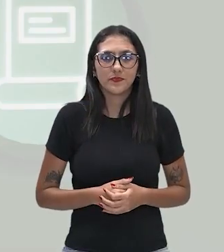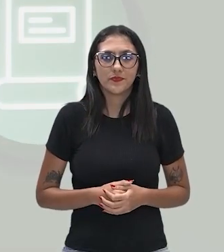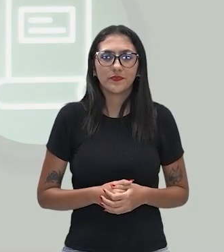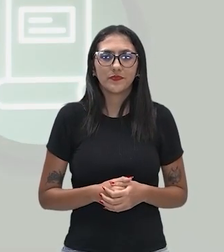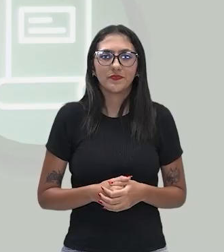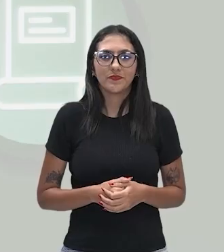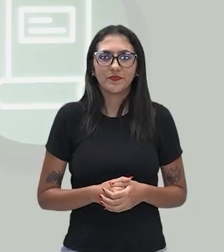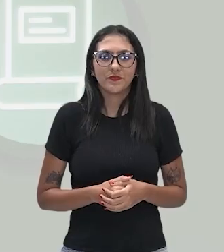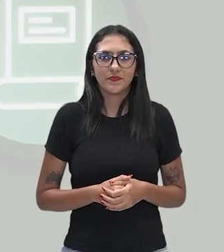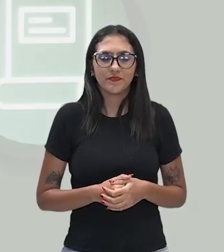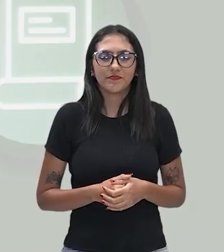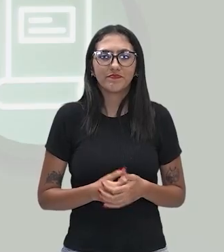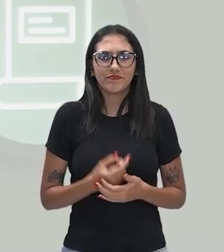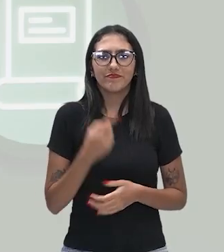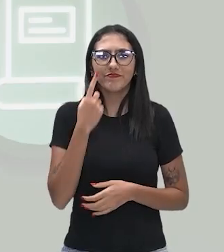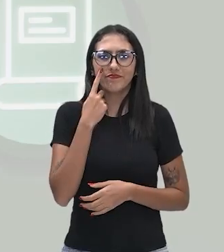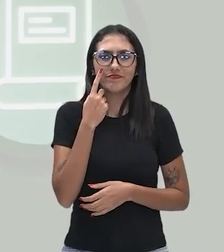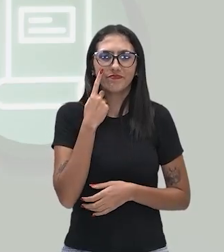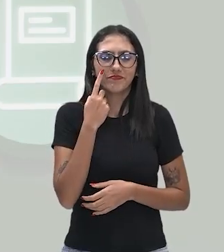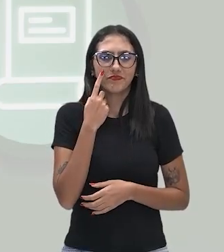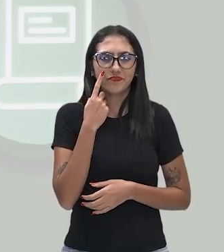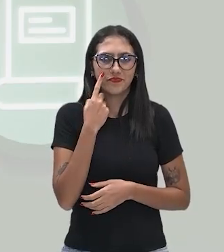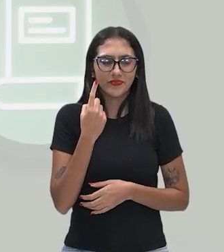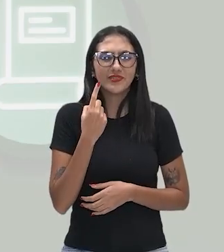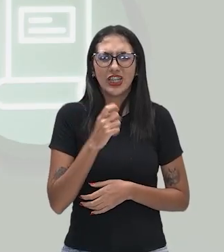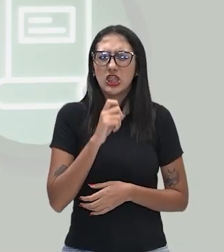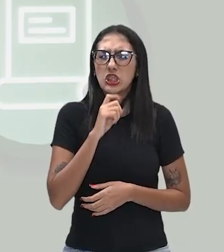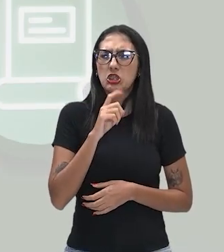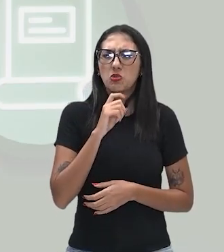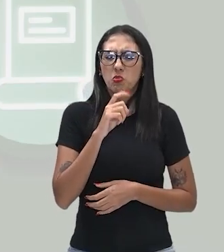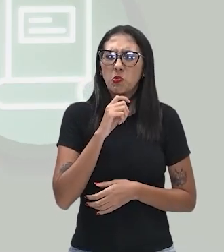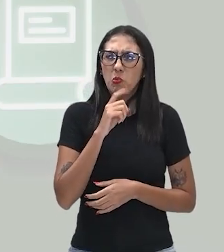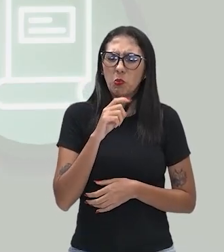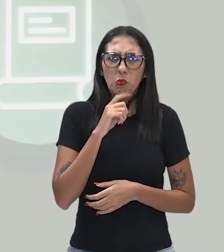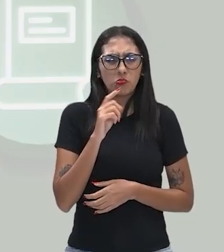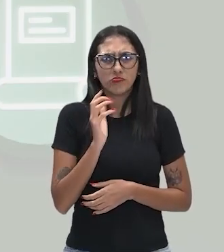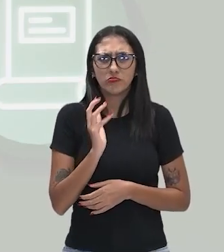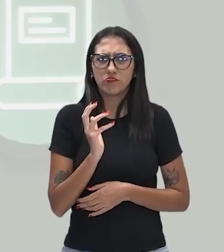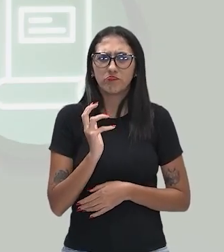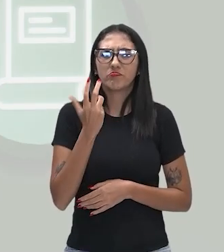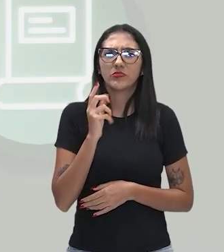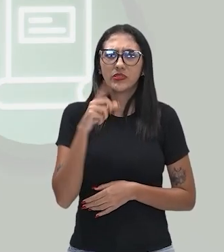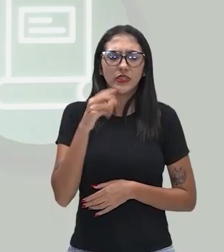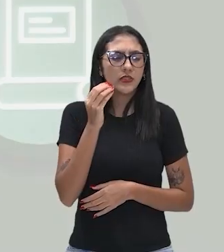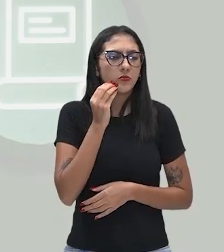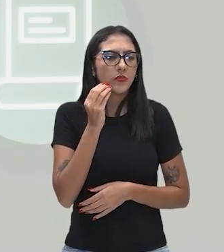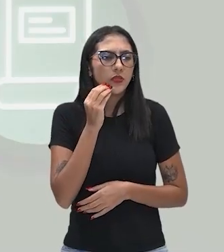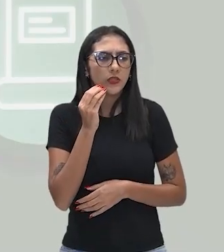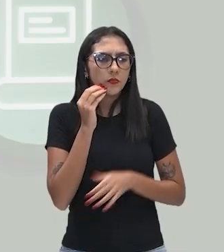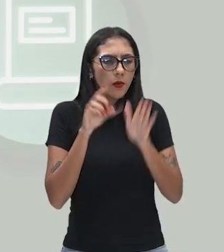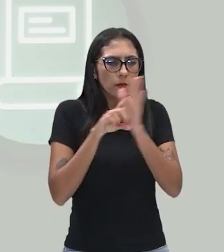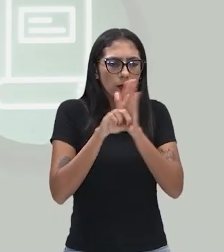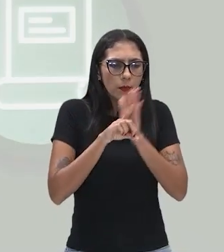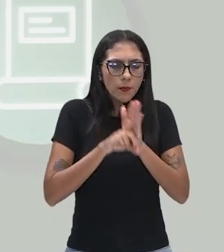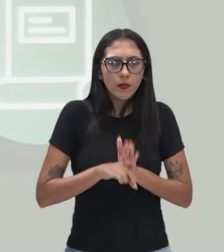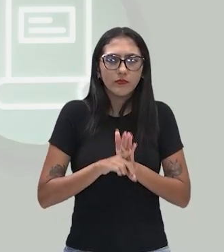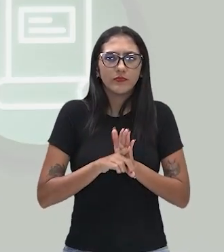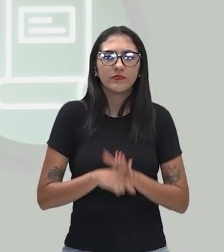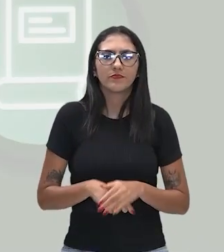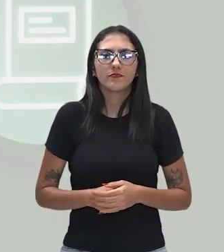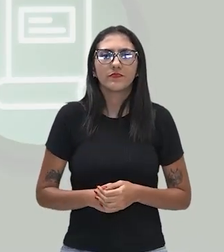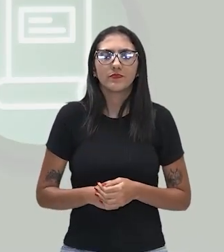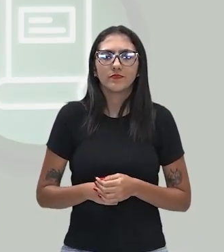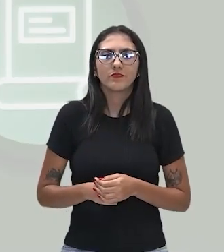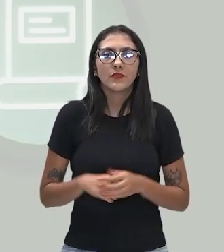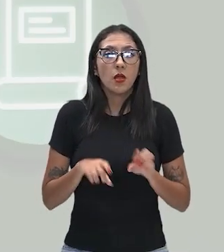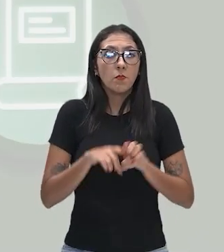Viram aí, então, o princípio da incerteza acontecendo nesse experimento da fenda dupla, tá bom? Mas não é só